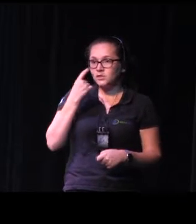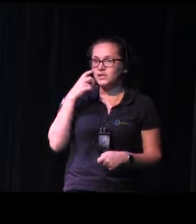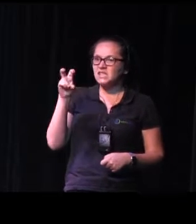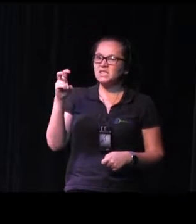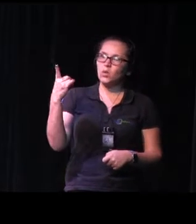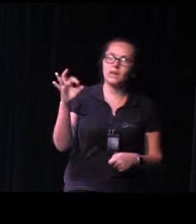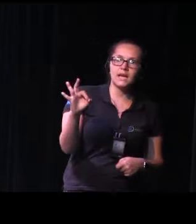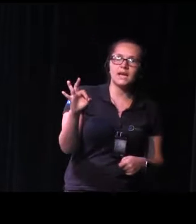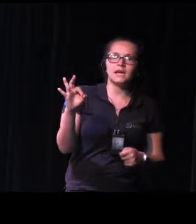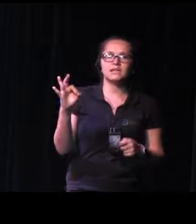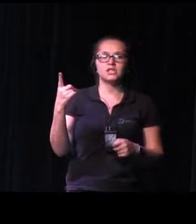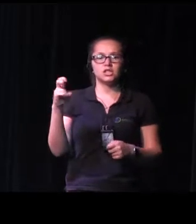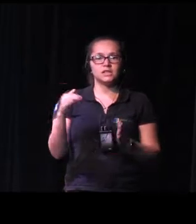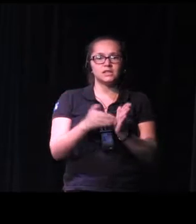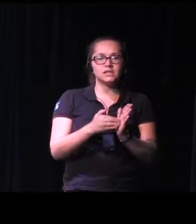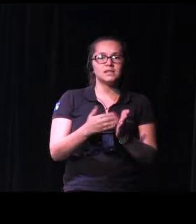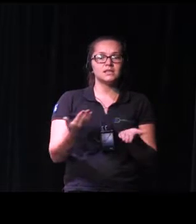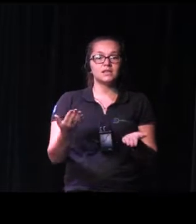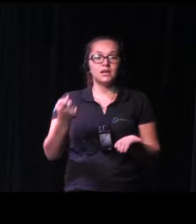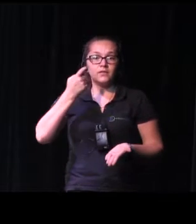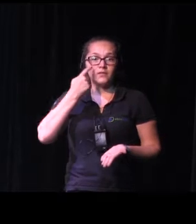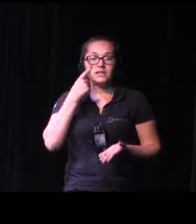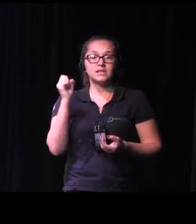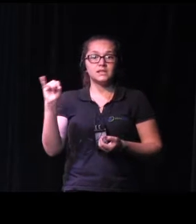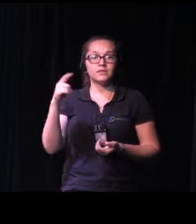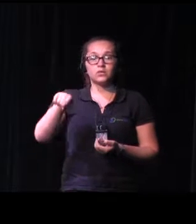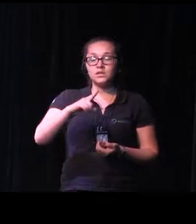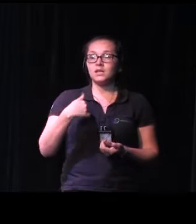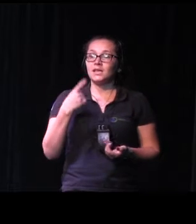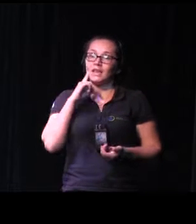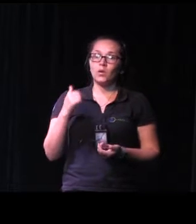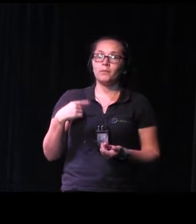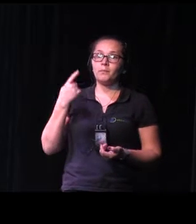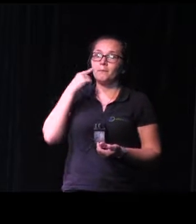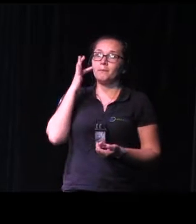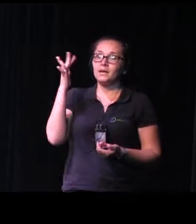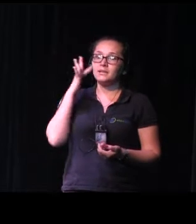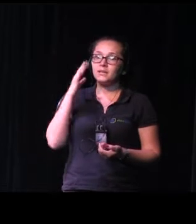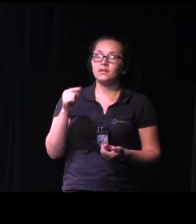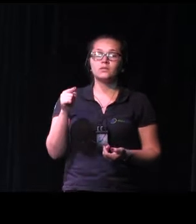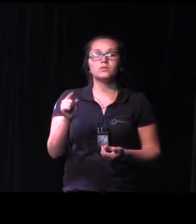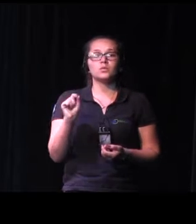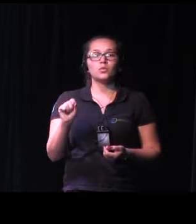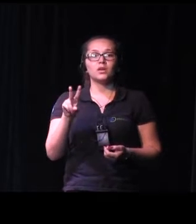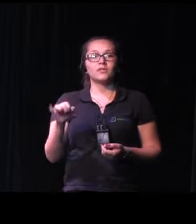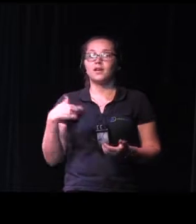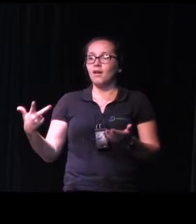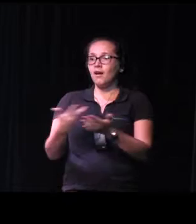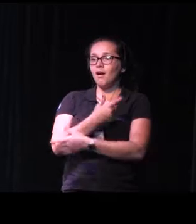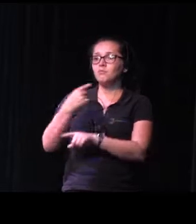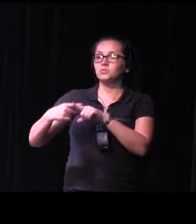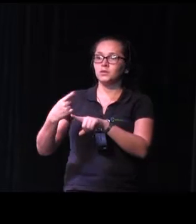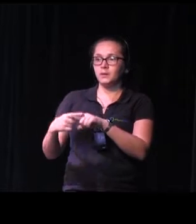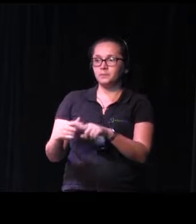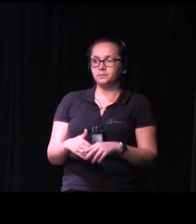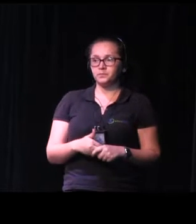idades, de 1 a 5, de 5 a 10, de 10 a 15. E se você não levar isso em consideração,